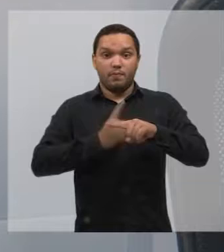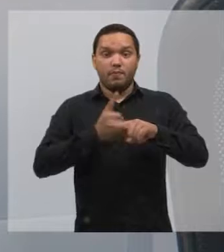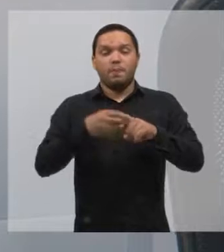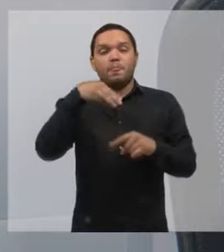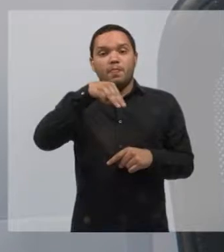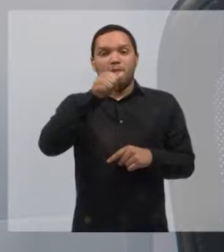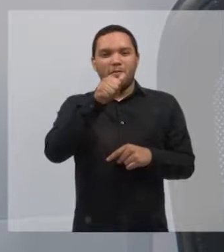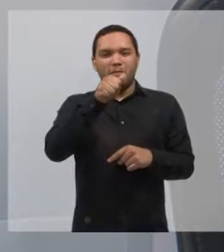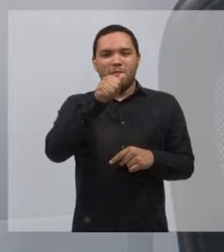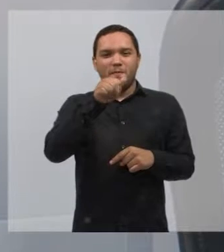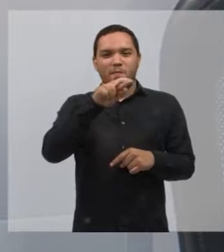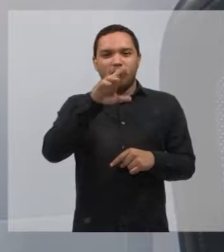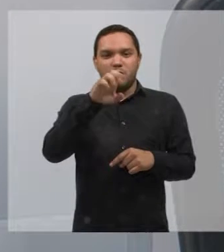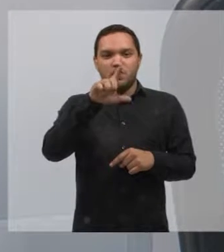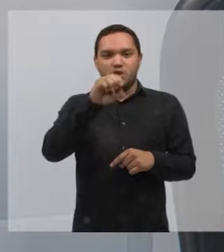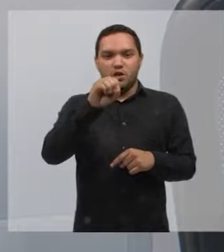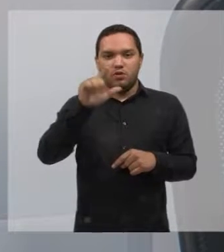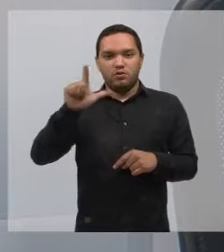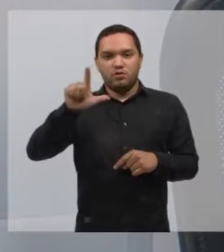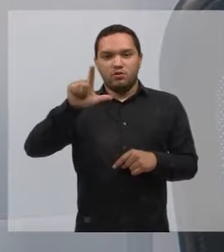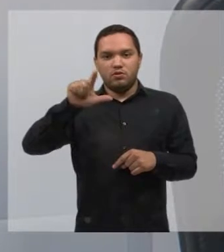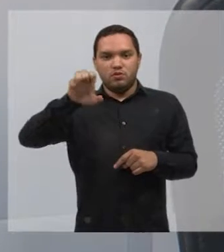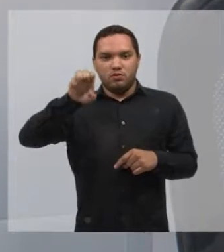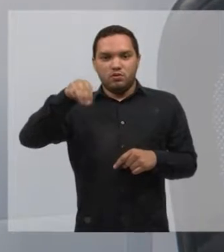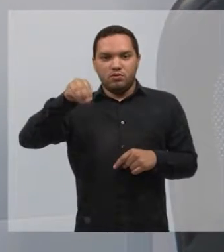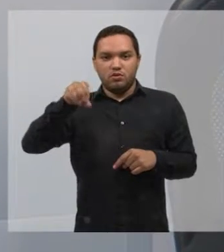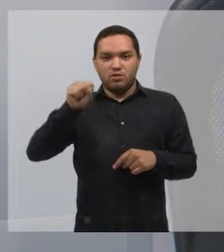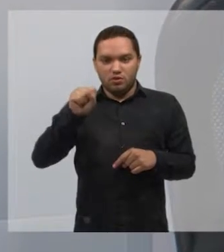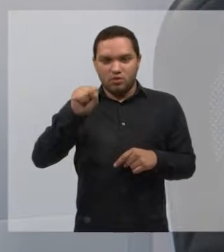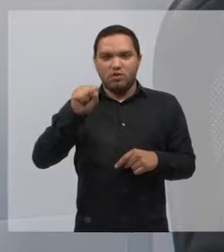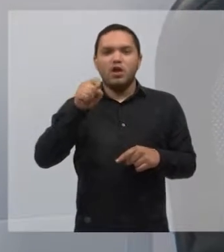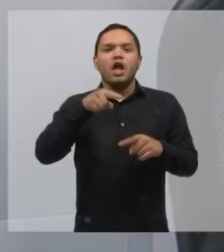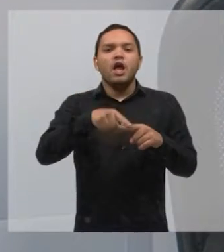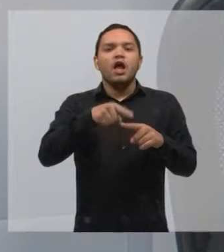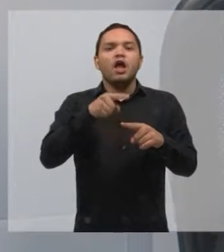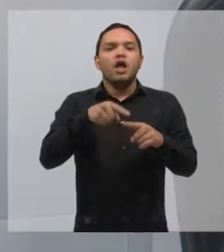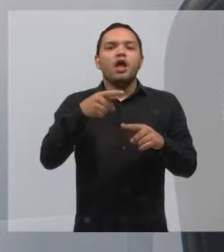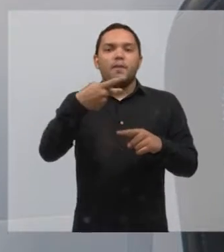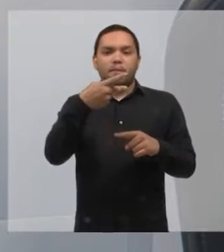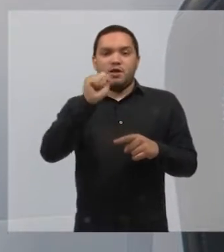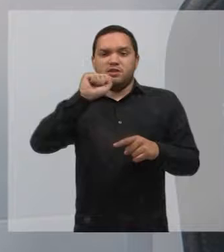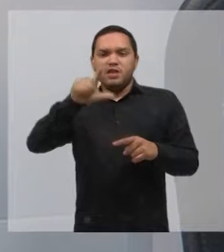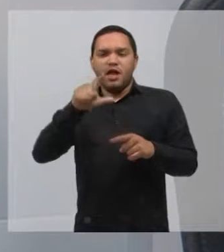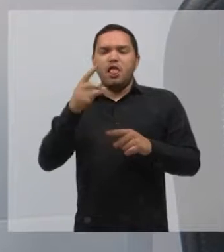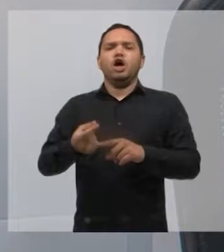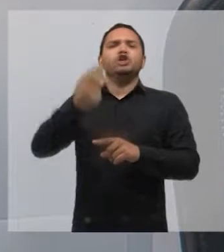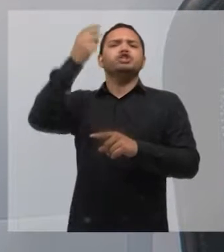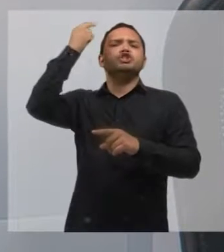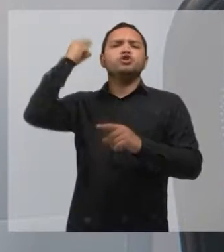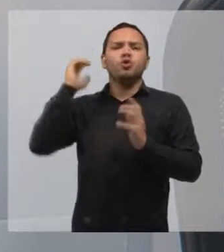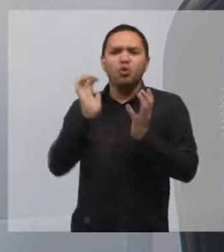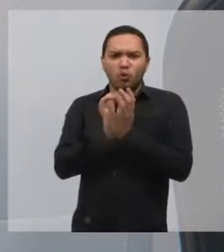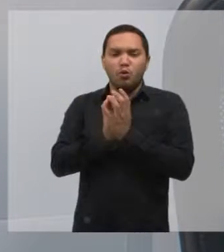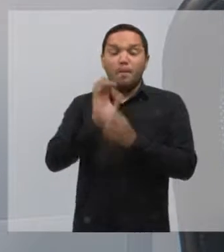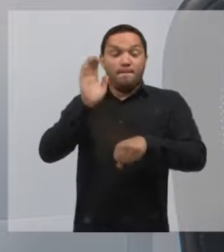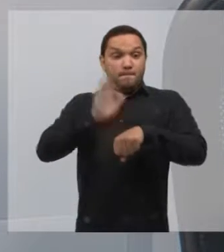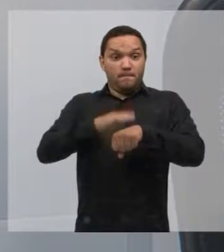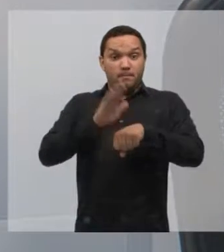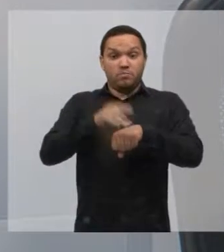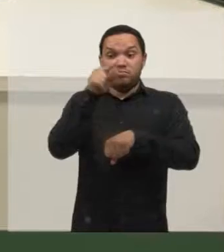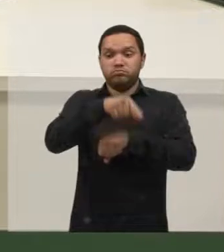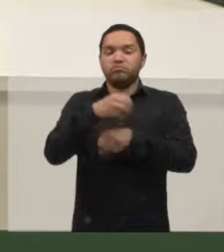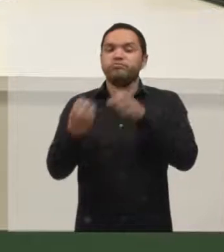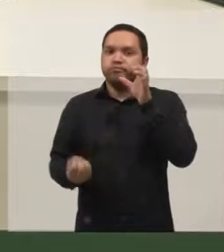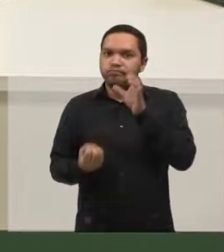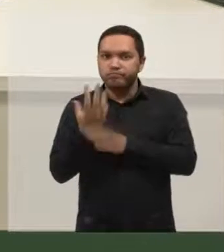Marcelo Lemos é o que nós chamamos a velha guarda do Partido Social Liberal. Quem fundou o partido aqui